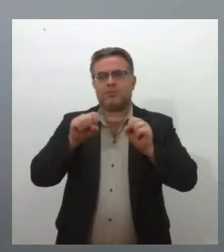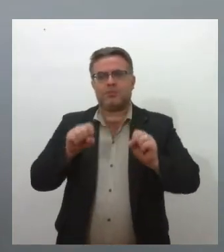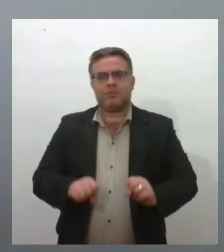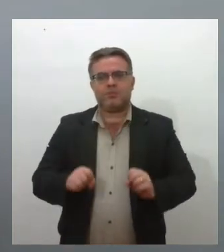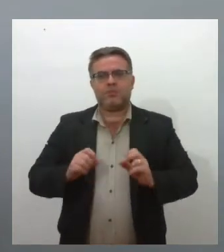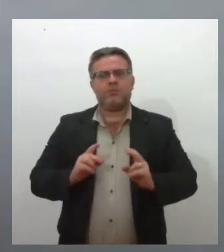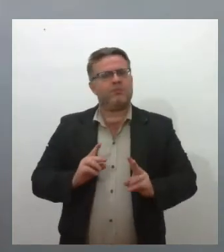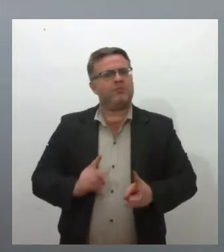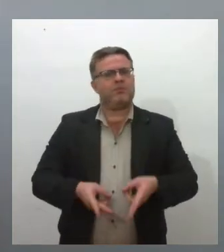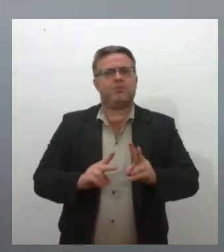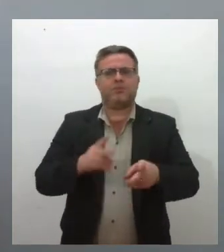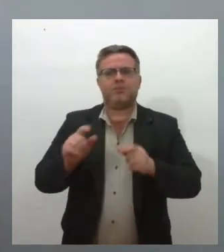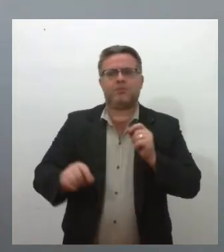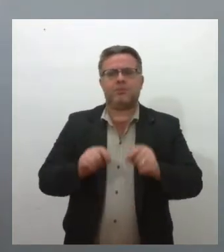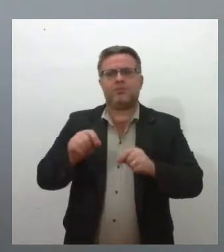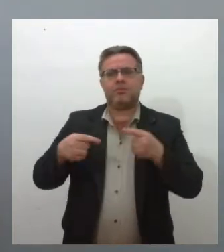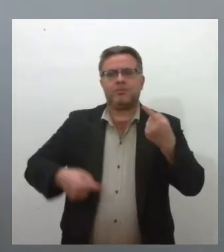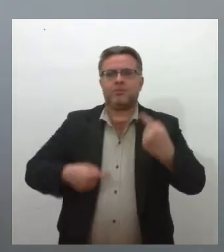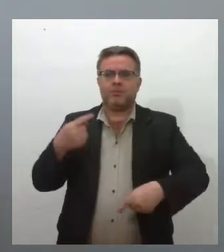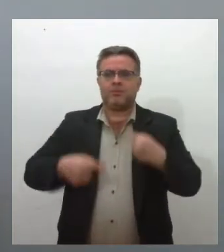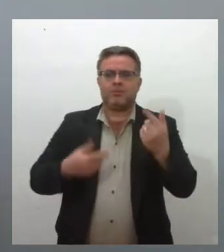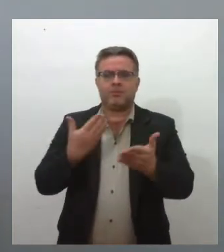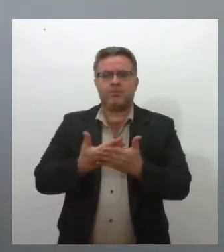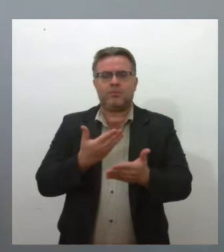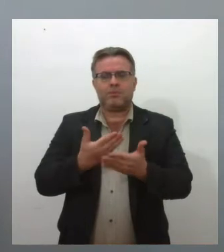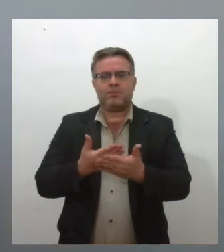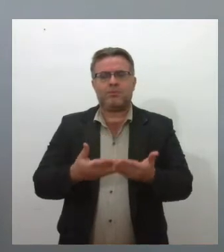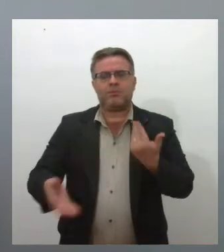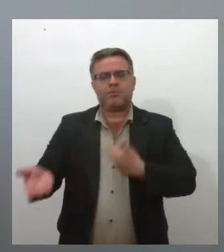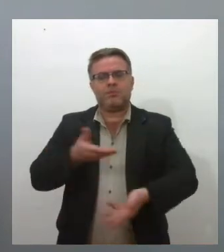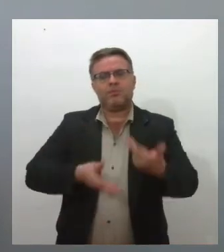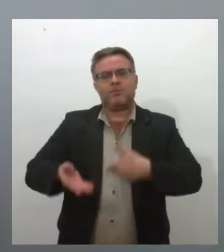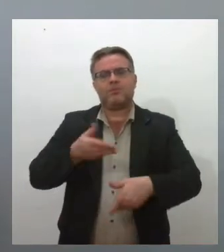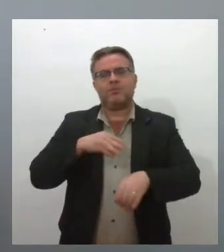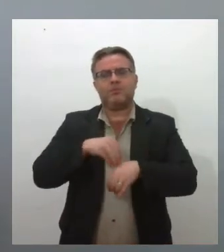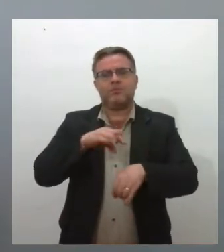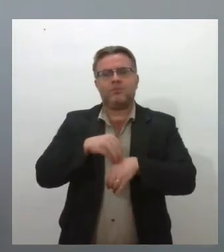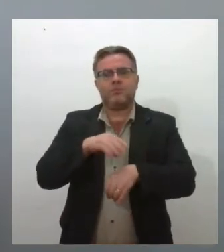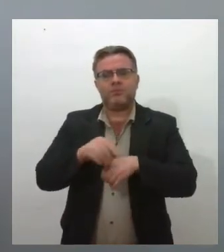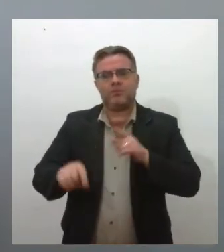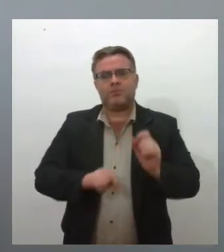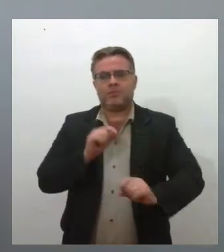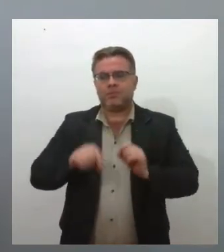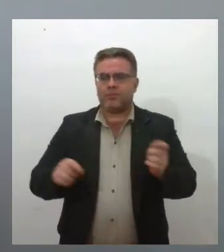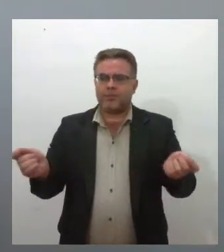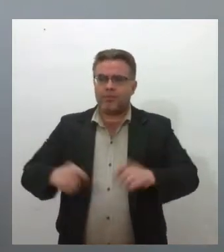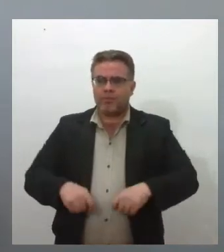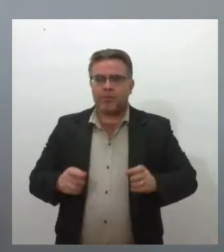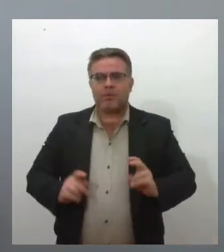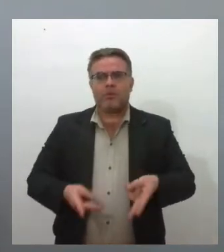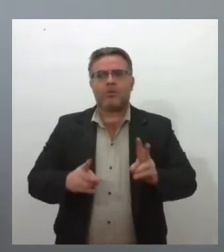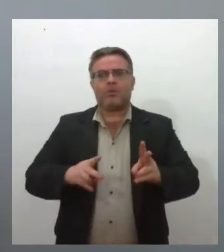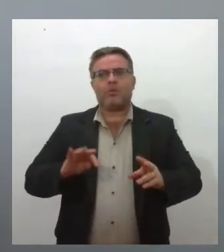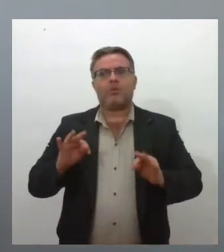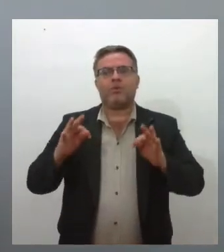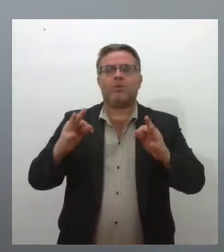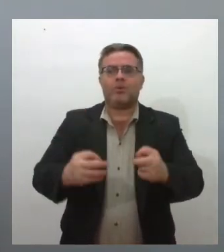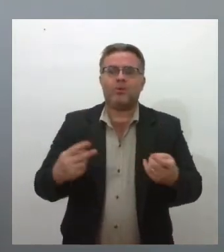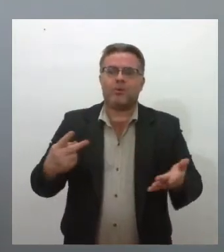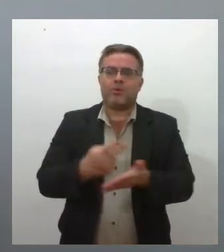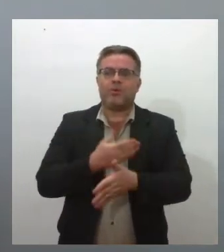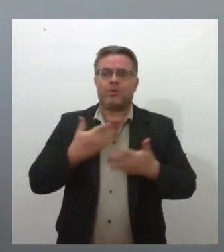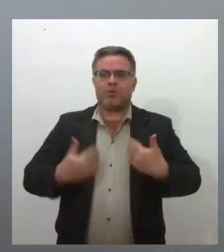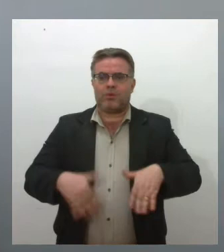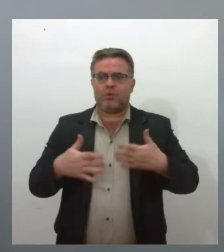contínua, discutir, estudar, trocar informações para que tudo isso seja facilitado